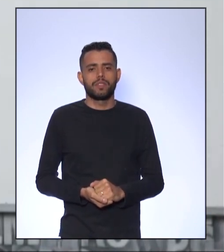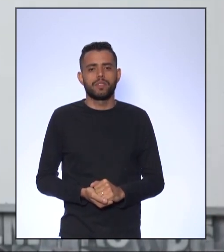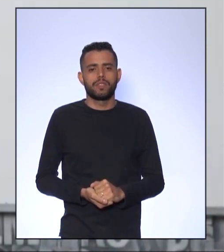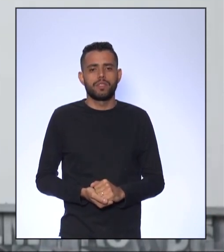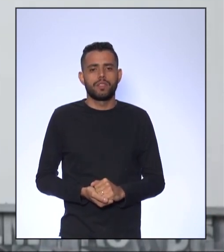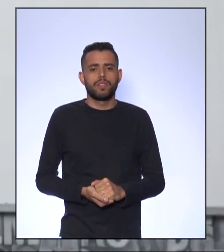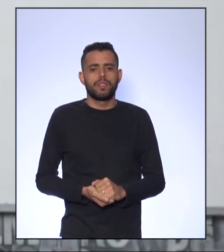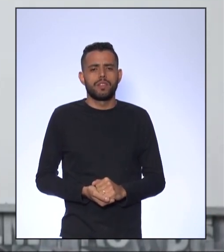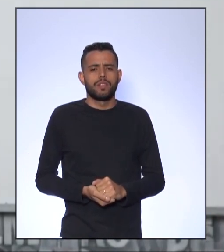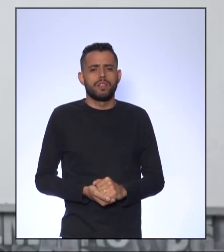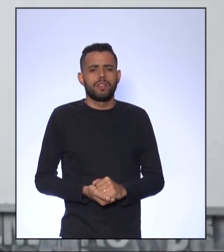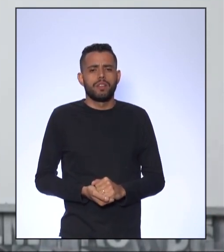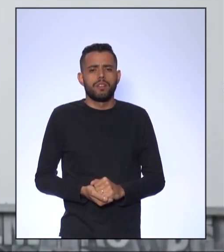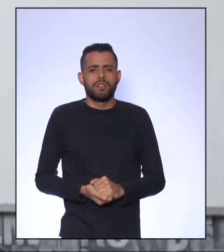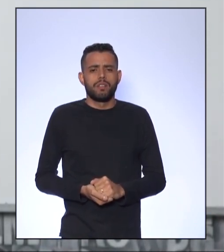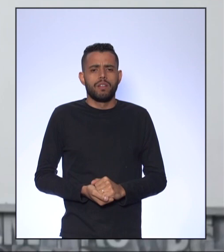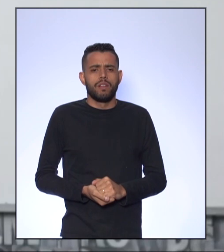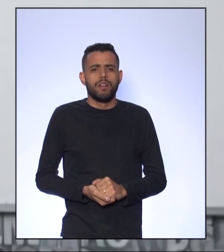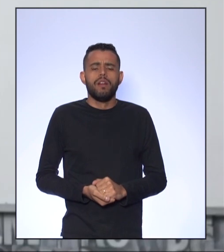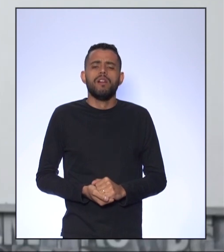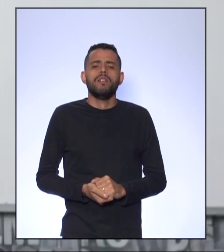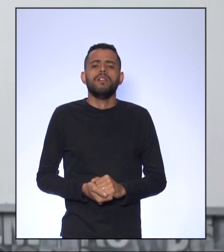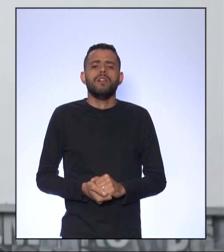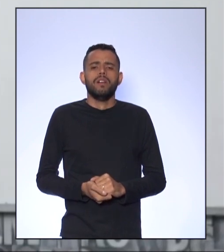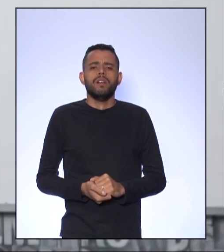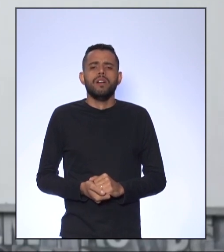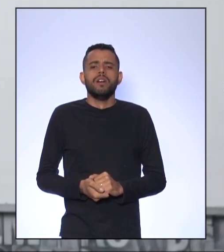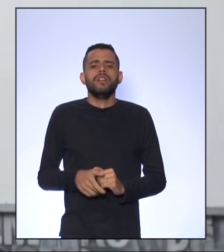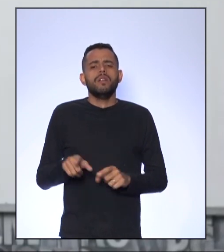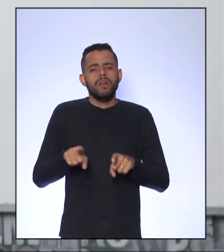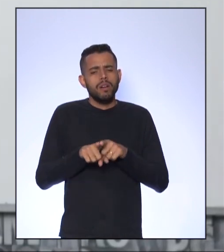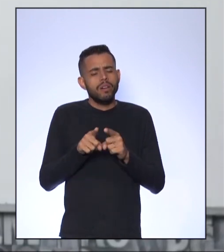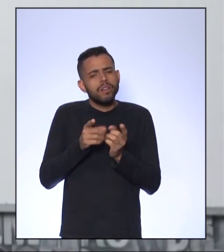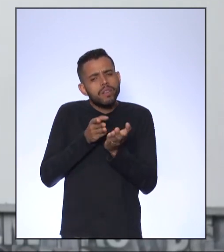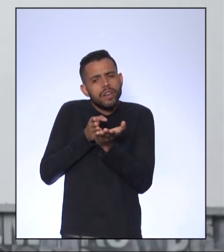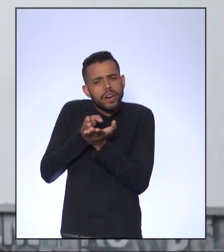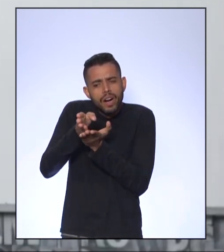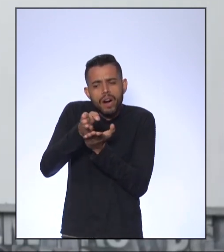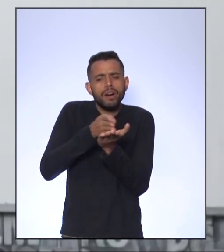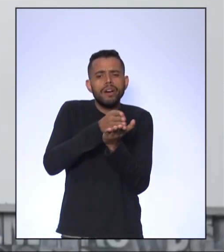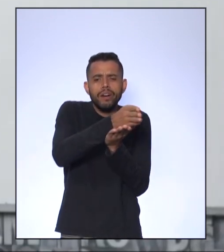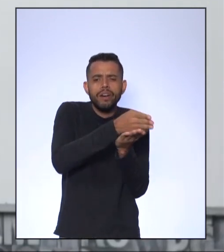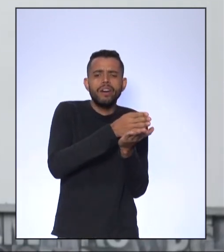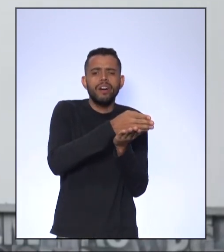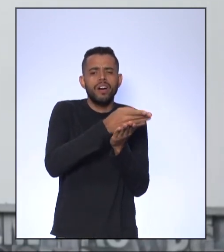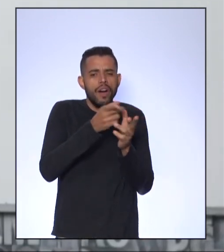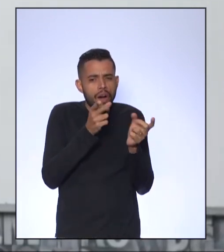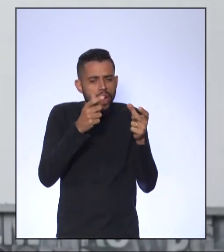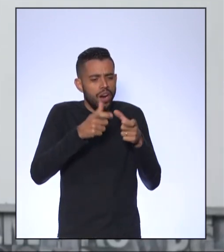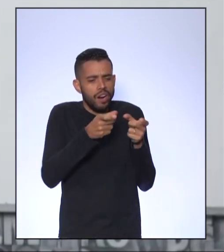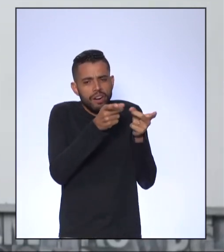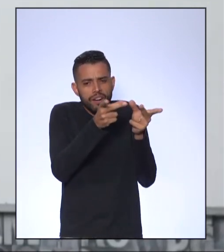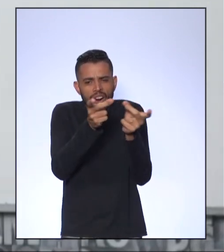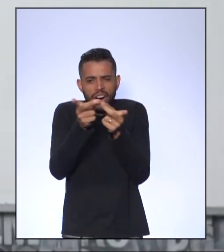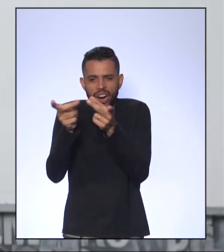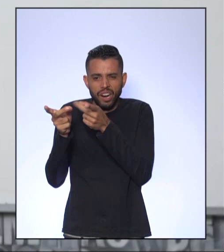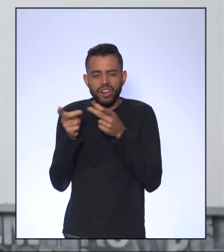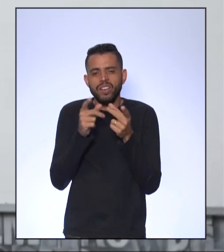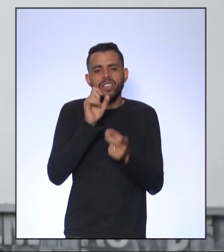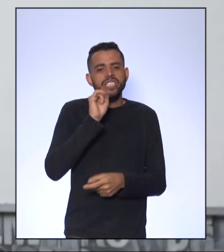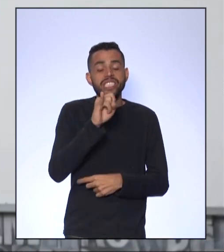rotas comerciais. E aí, se eu tenho